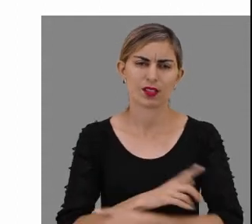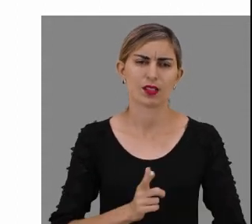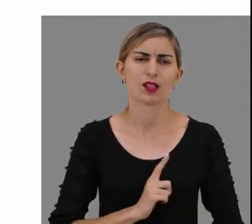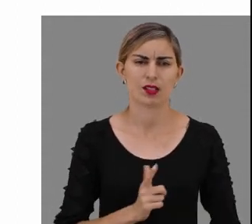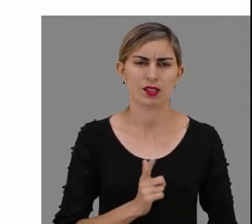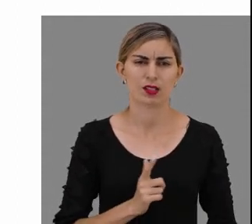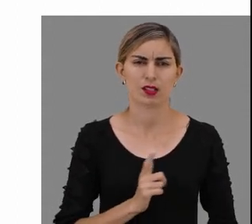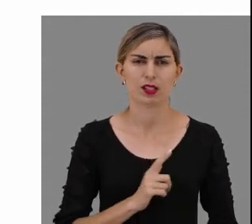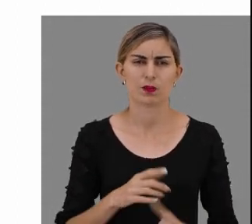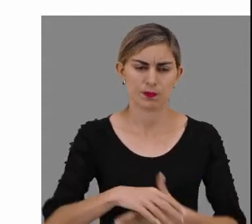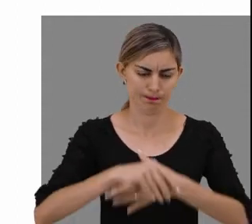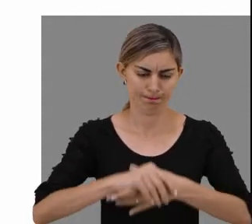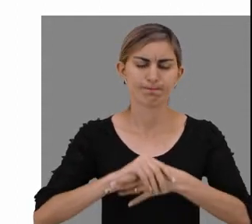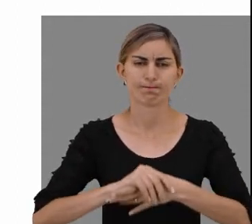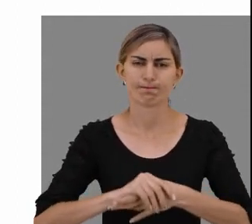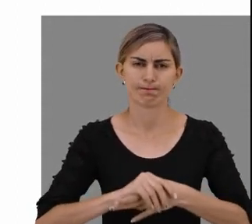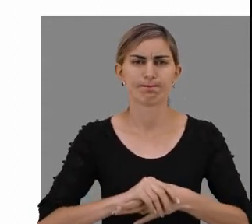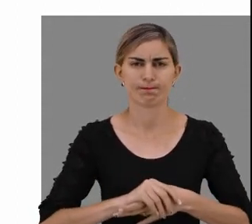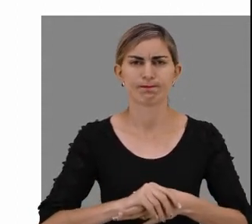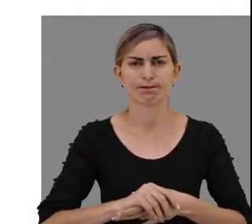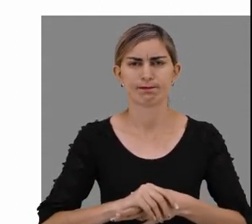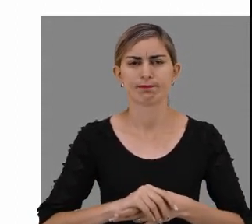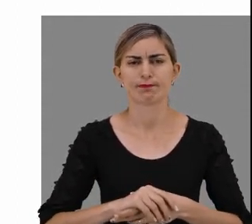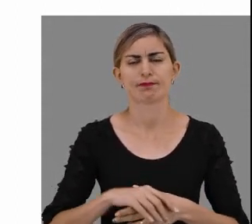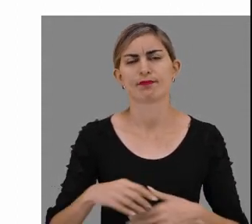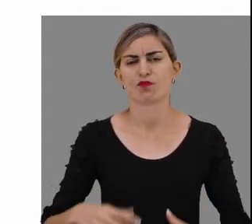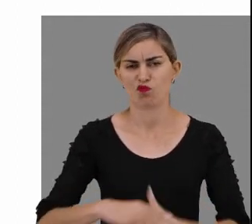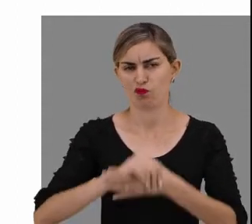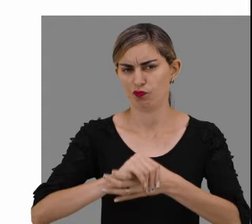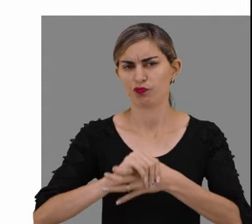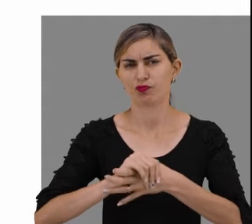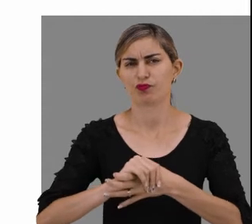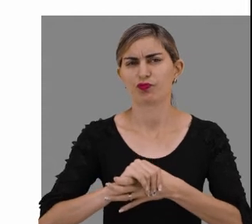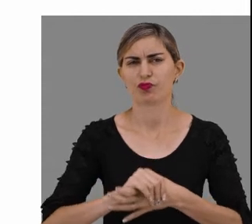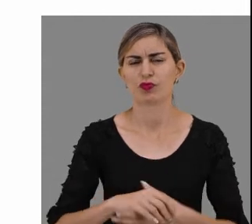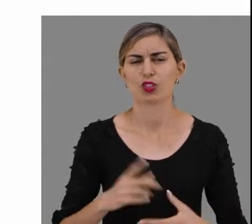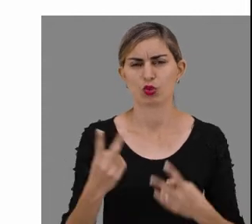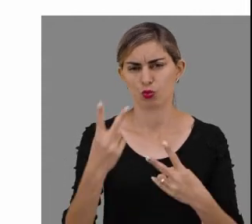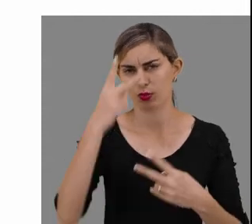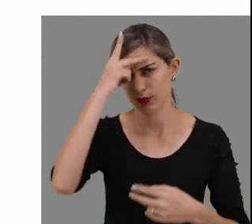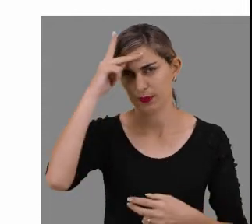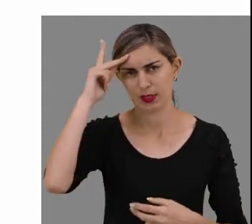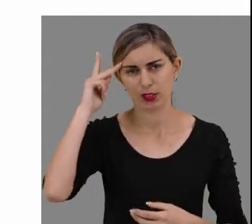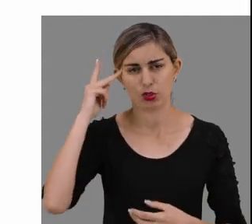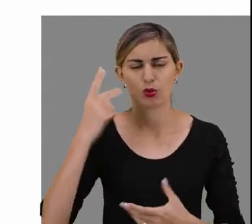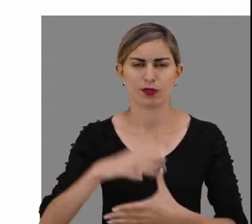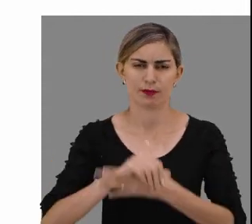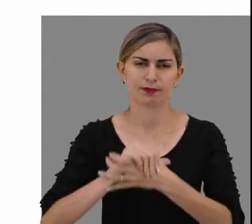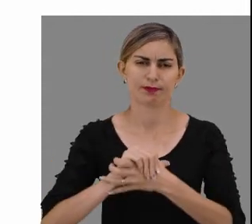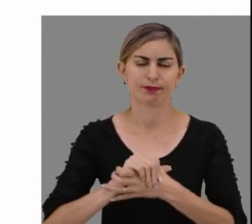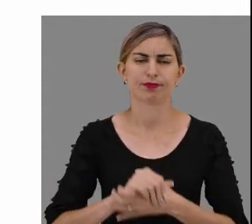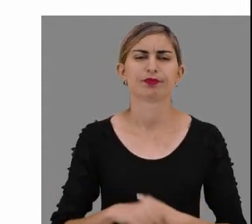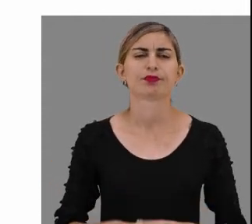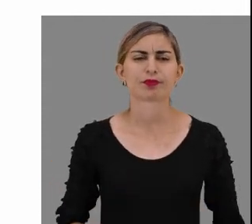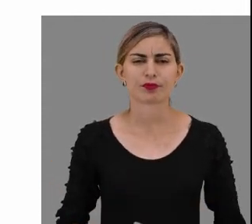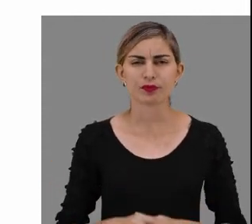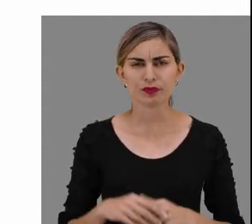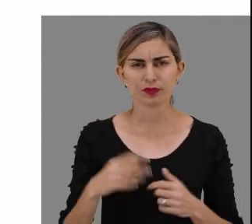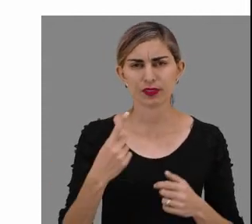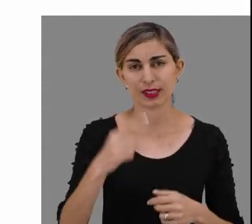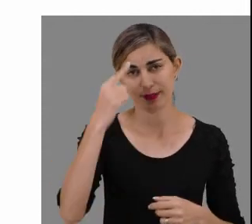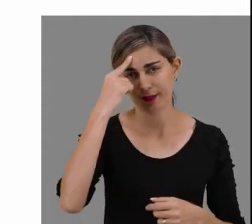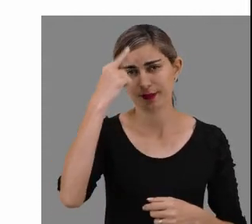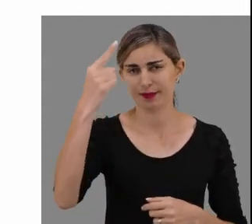onde nós temos um aperto de mão que seria uma ligação, um vínculo entre duas pessoas, duas